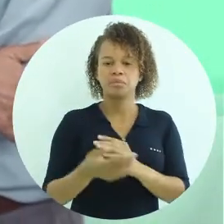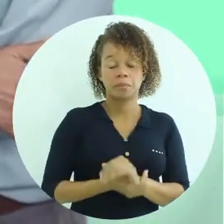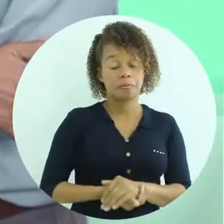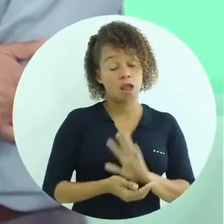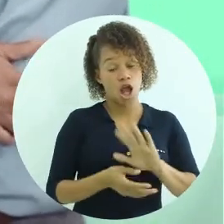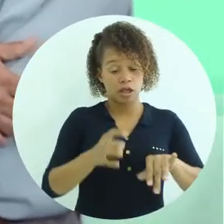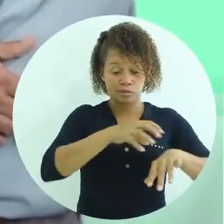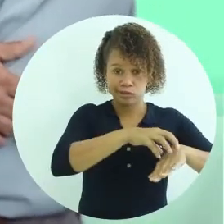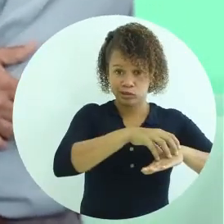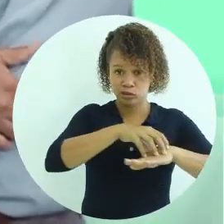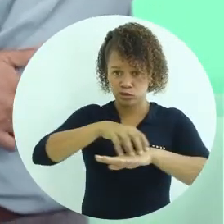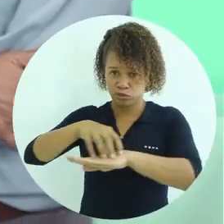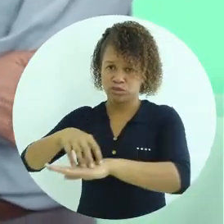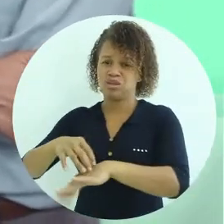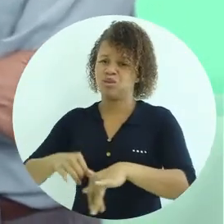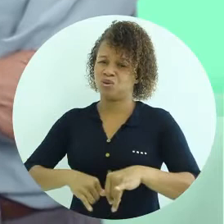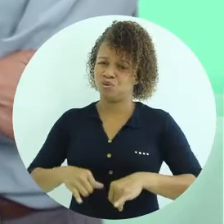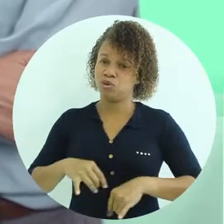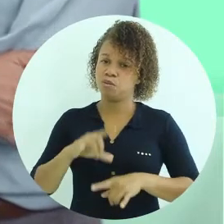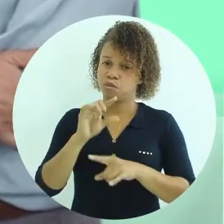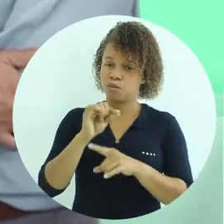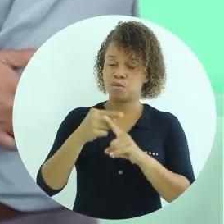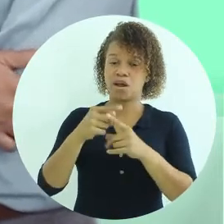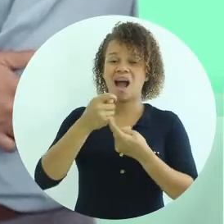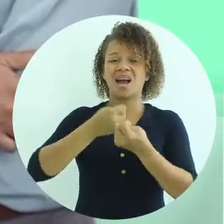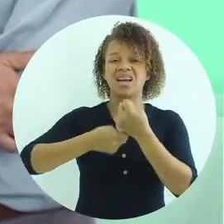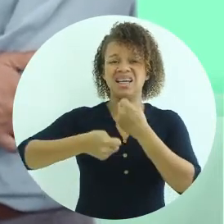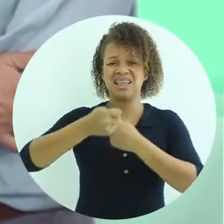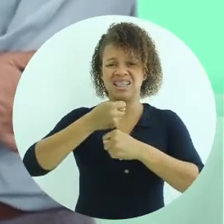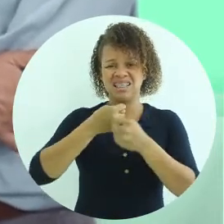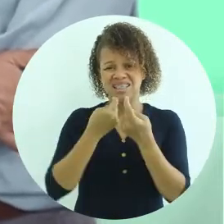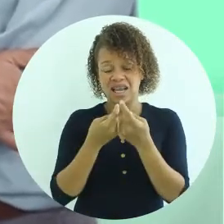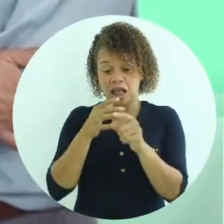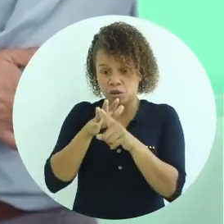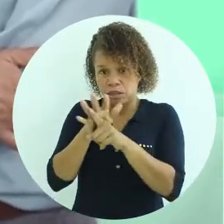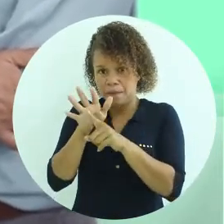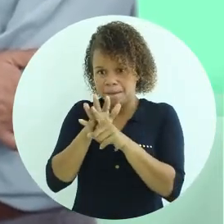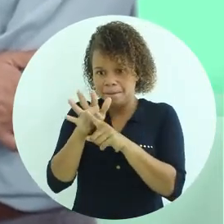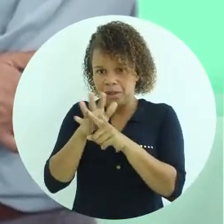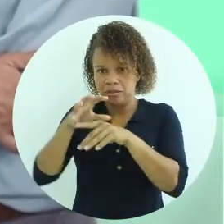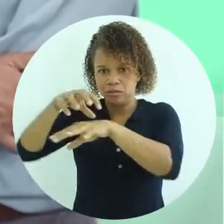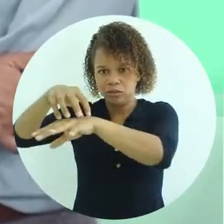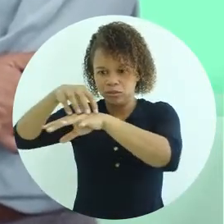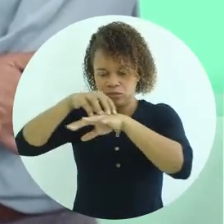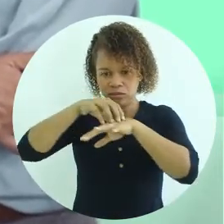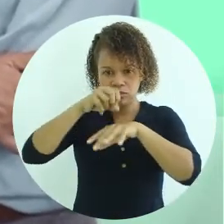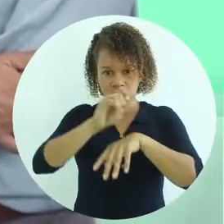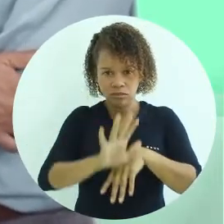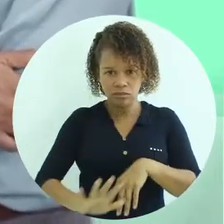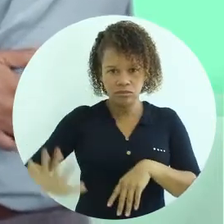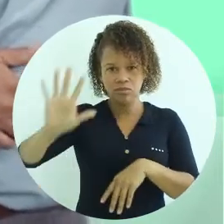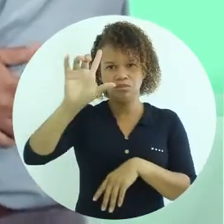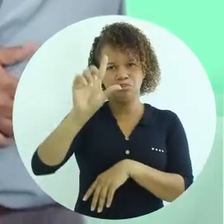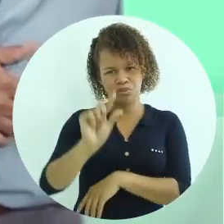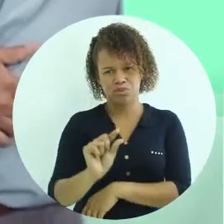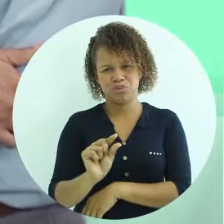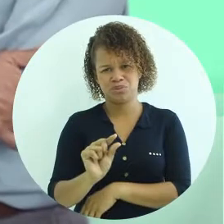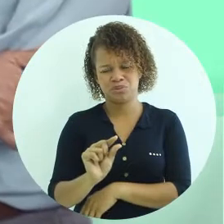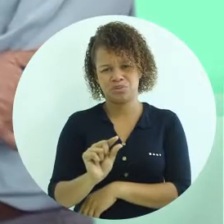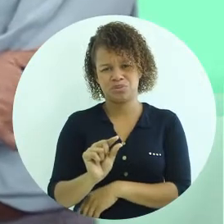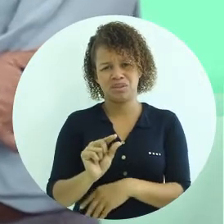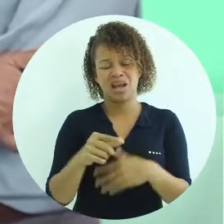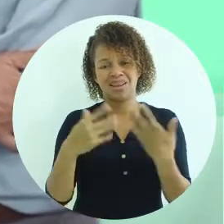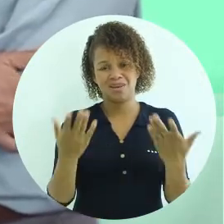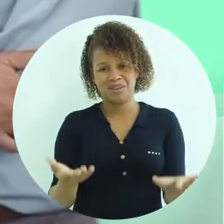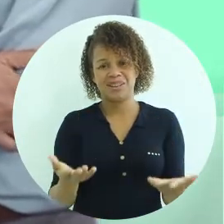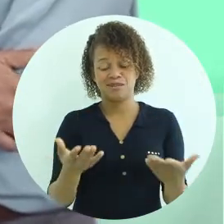parte de transporte, assim, a gente tem sofrido um pouco por conta da crise. A demanda por transporte para o Brasil tem diminuído bastante. Então,